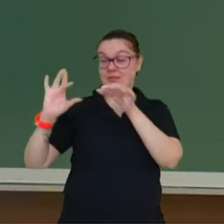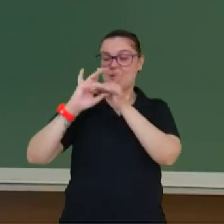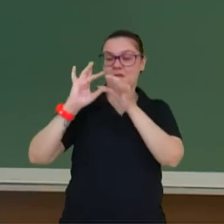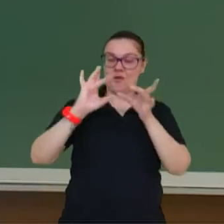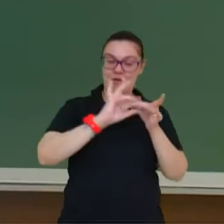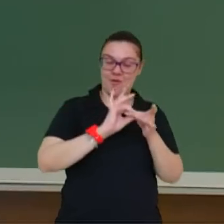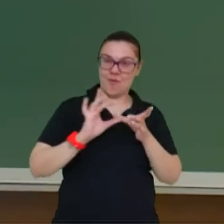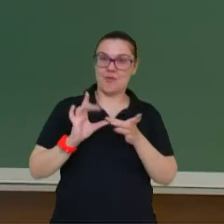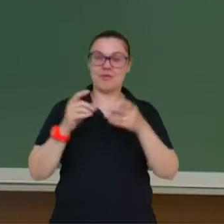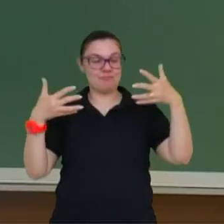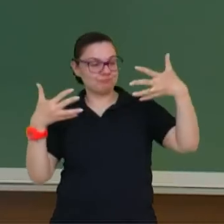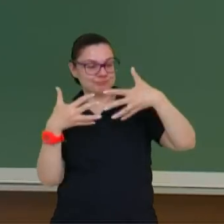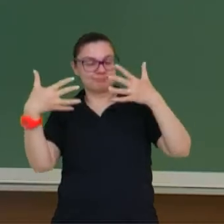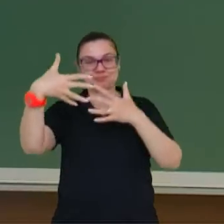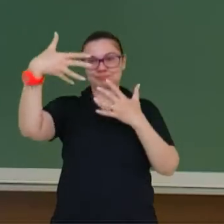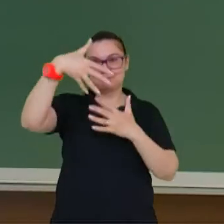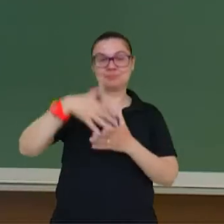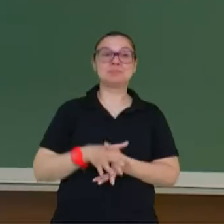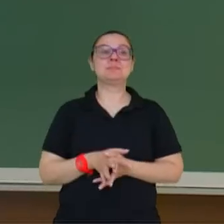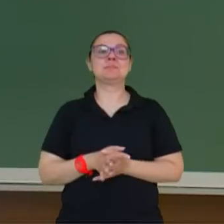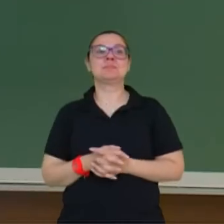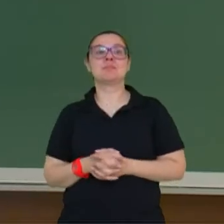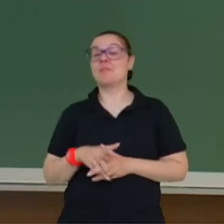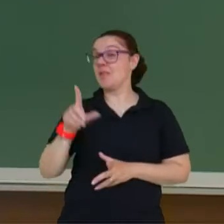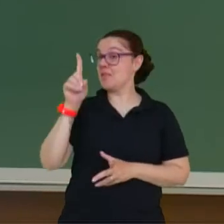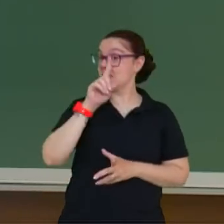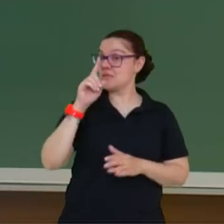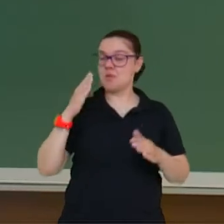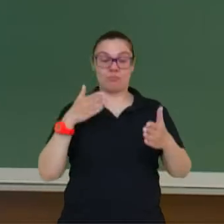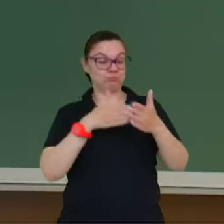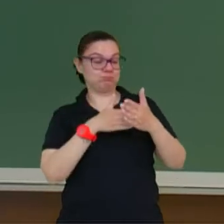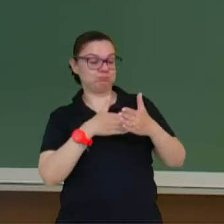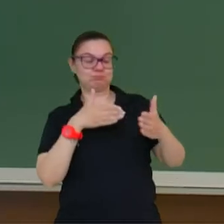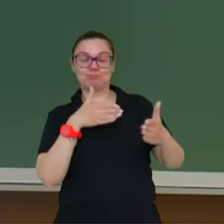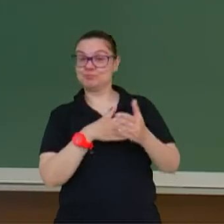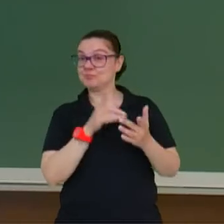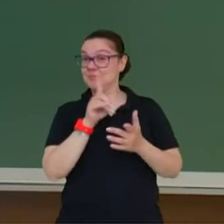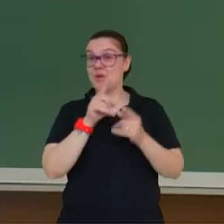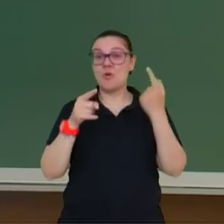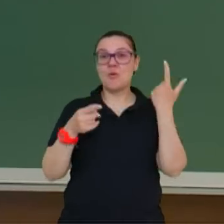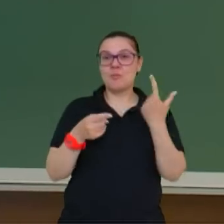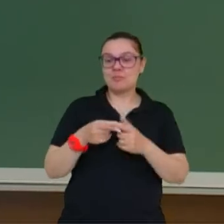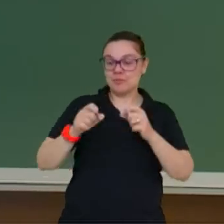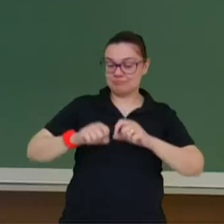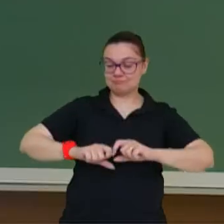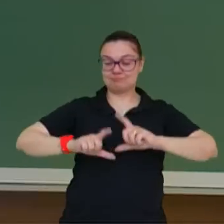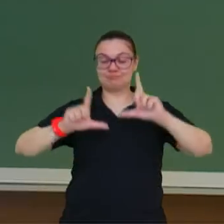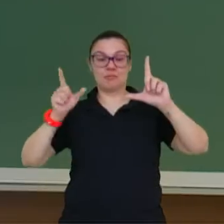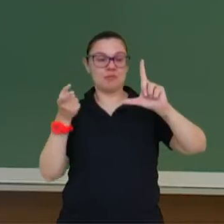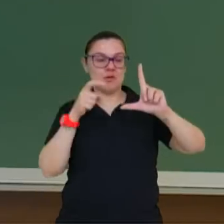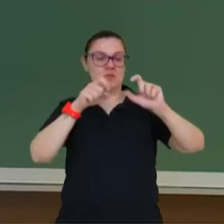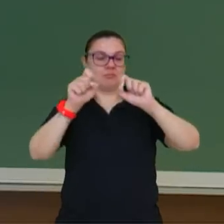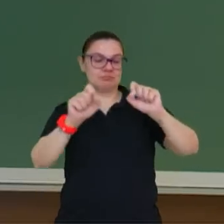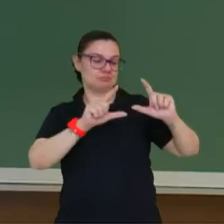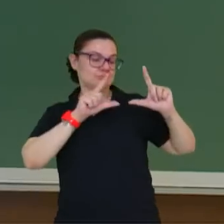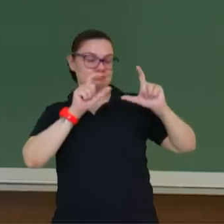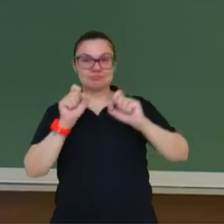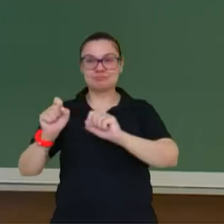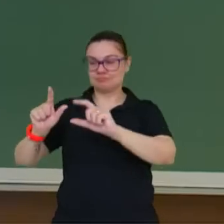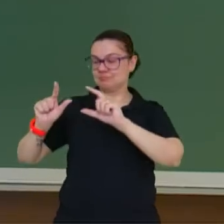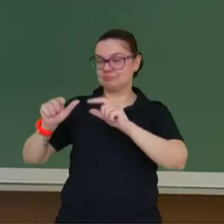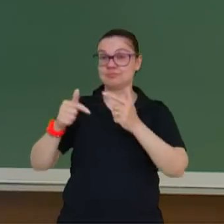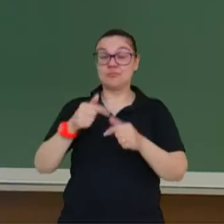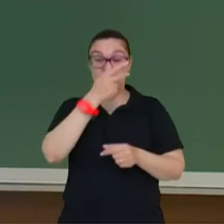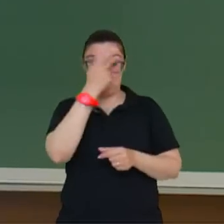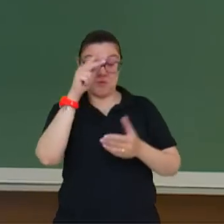conexão a muitas redes. Não é demilitado, porque é expansivo, não tem um limite.